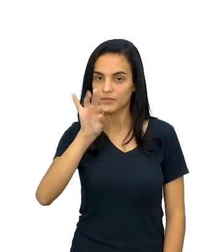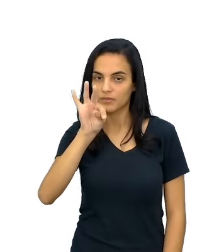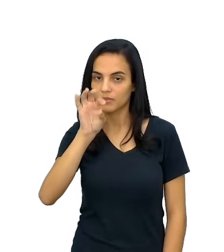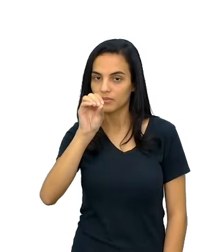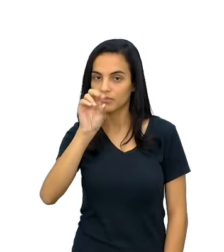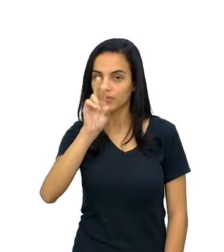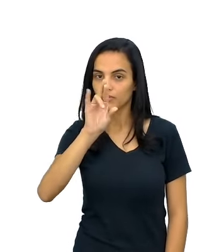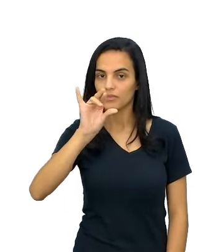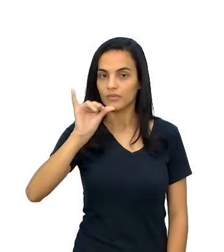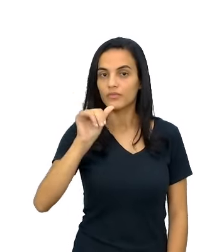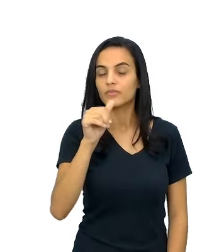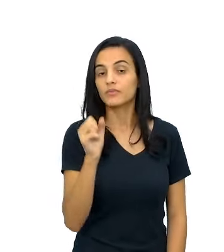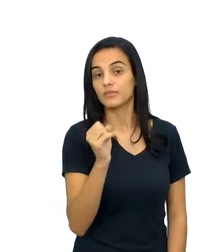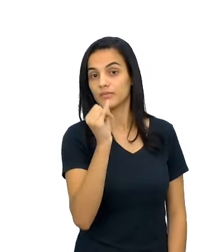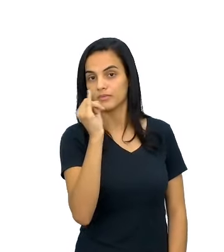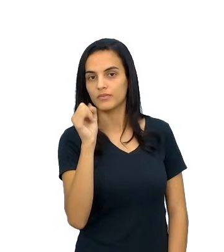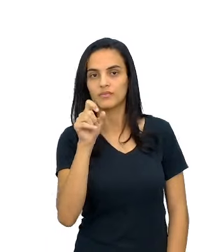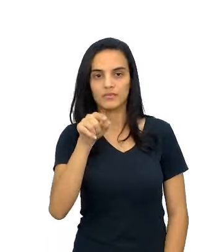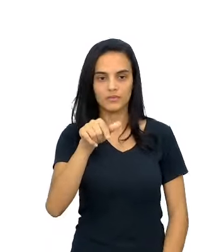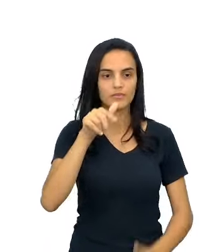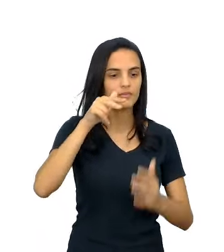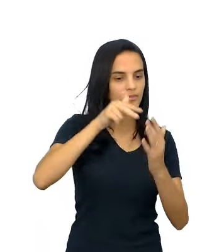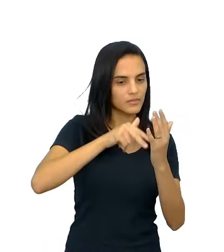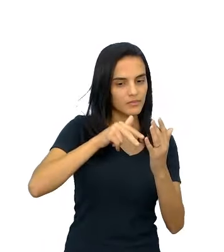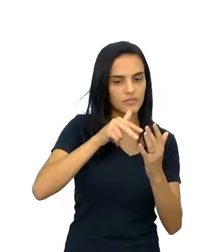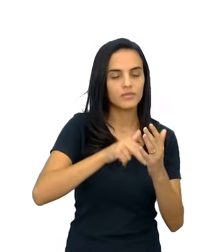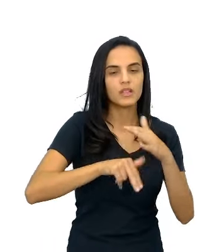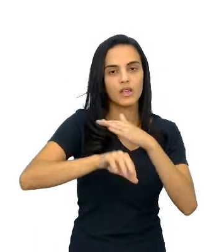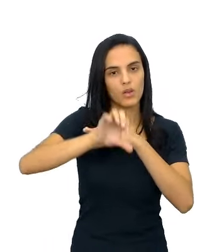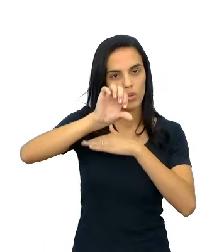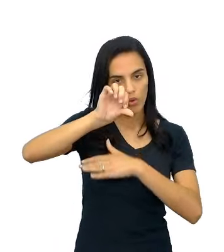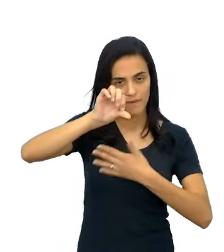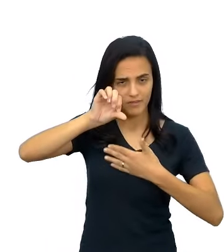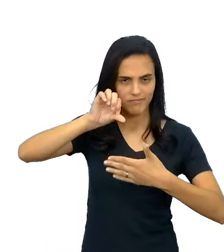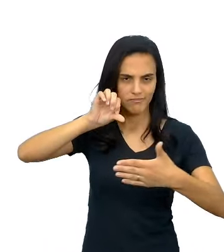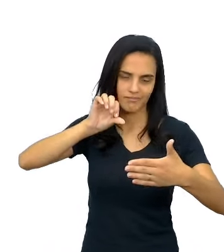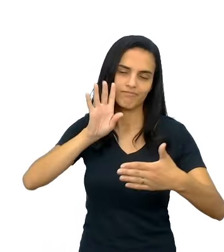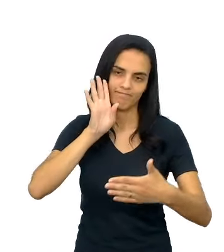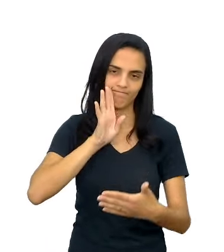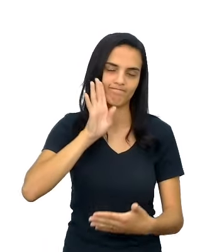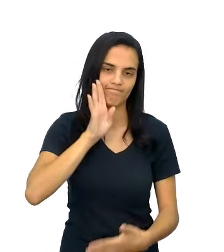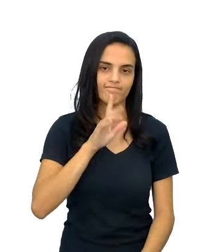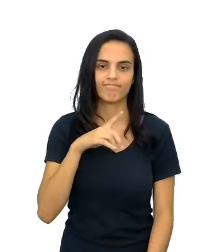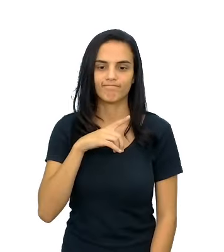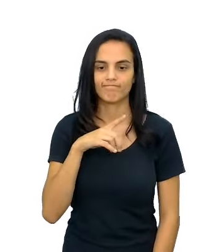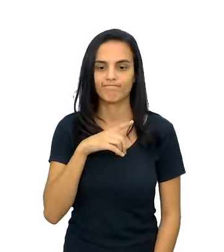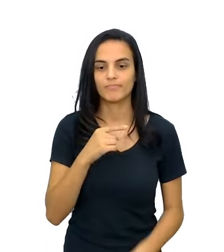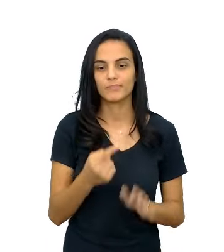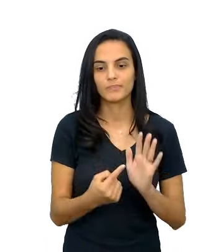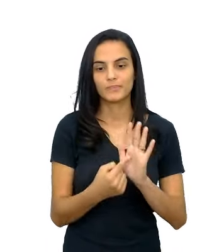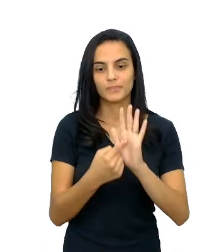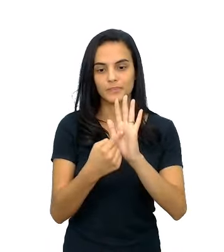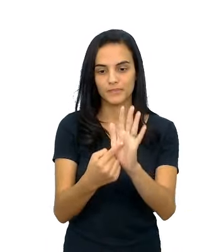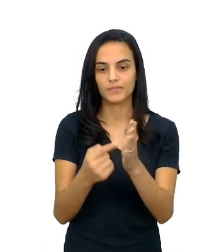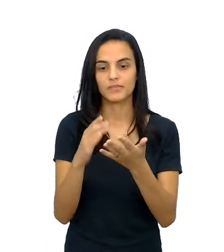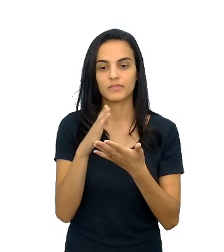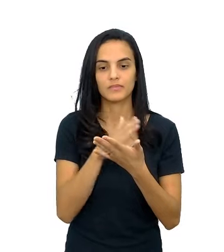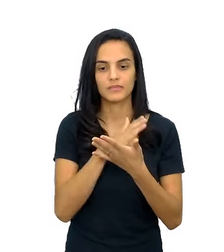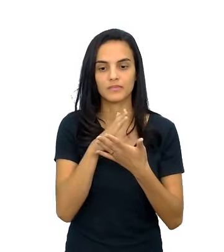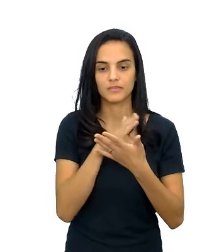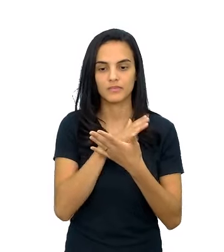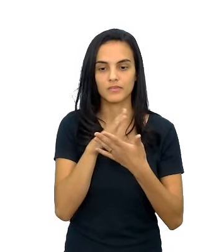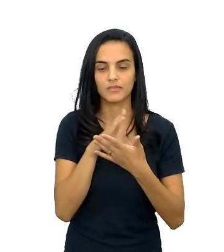tá? E se vocês lerem, acho que da página 19 em diante, tá? É bem bacana, nos mostra, nos acentua assim